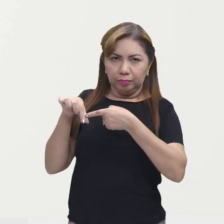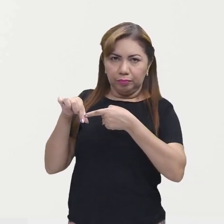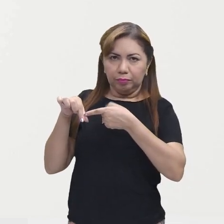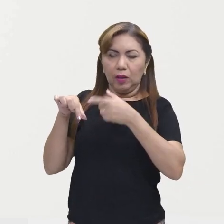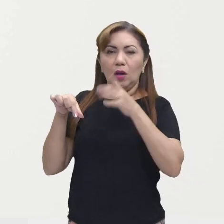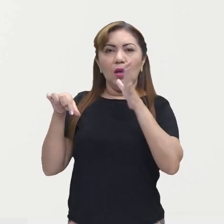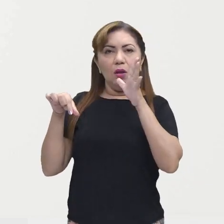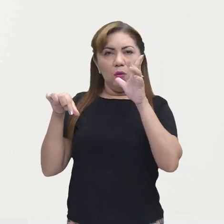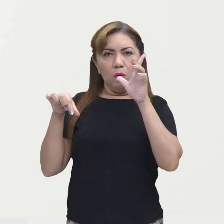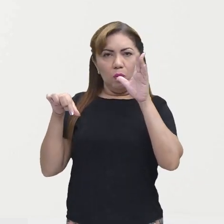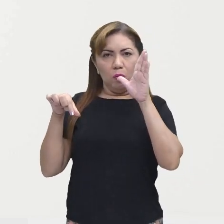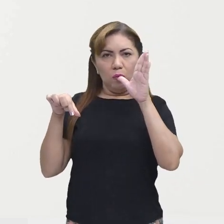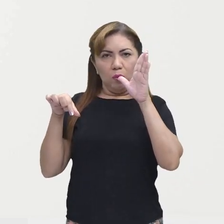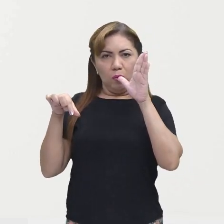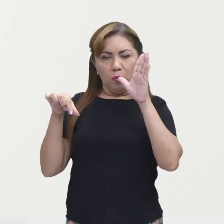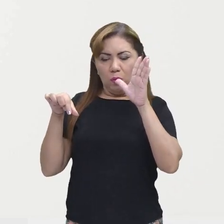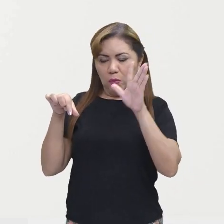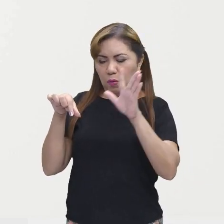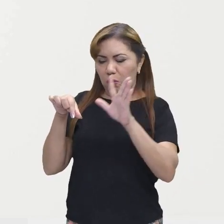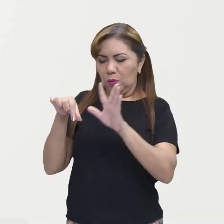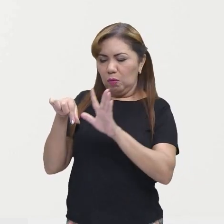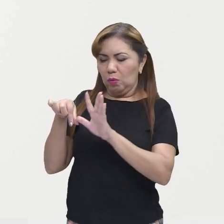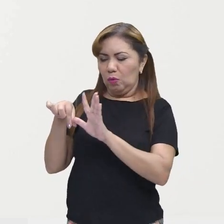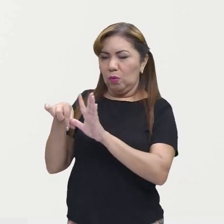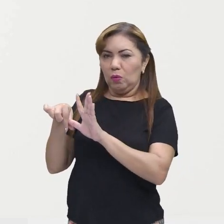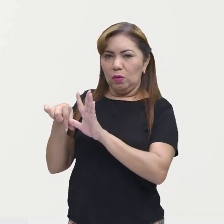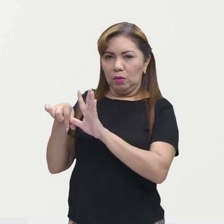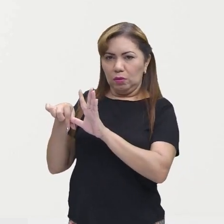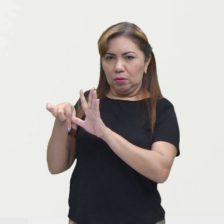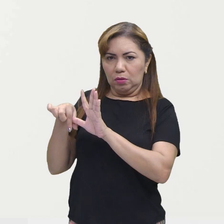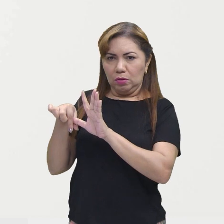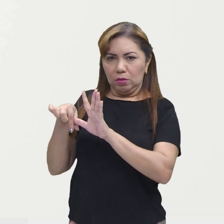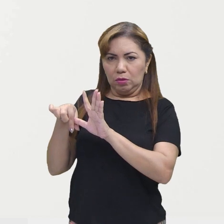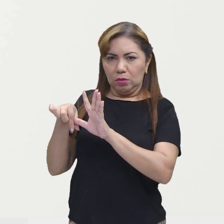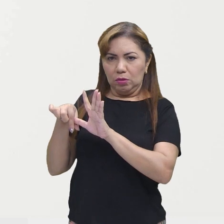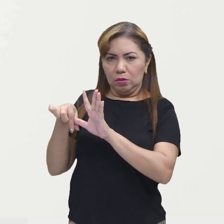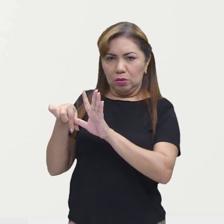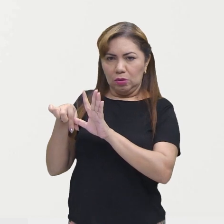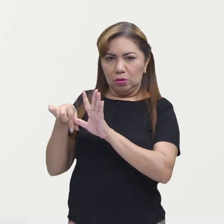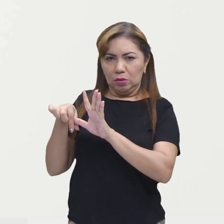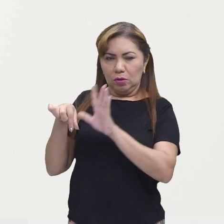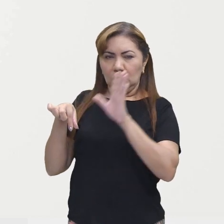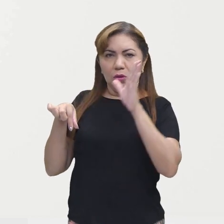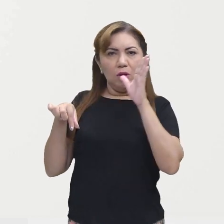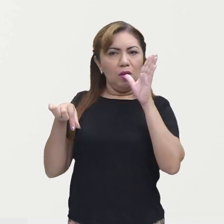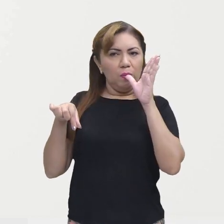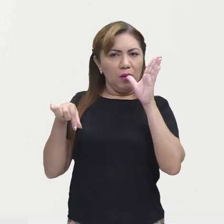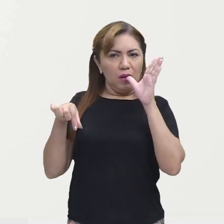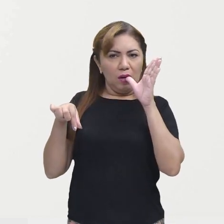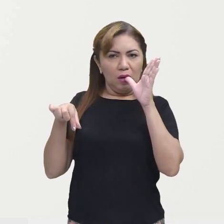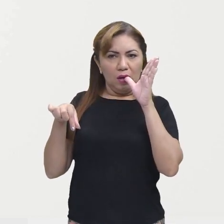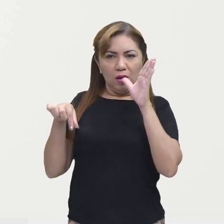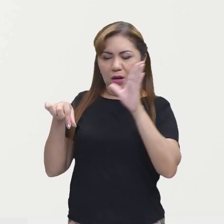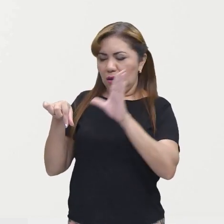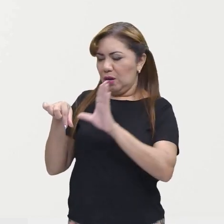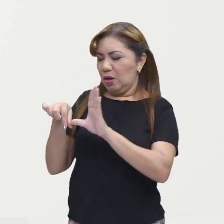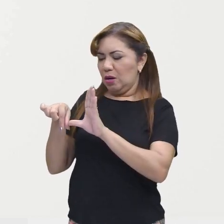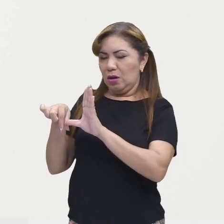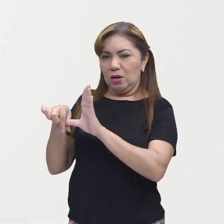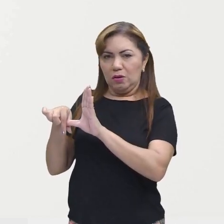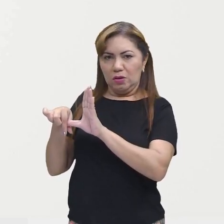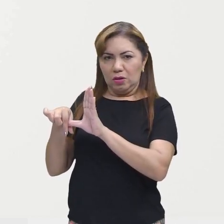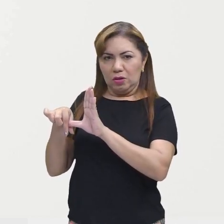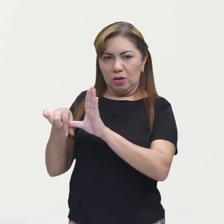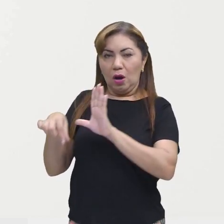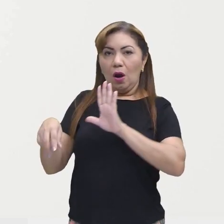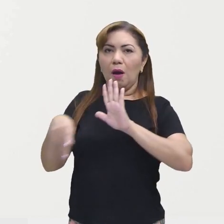na interação com o órgão reprodutor masculino. Então, ela possui toda essa característica já